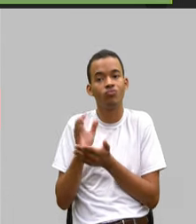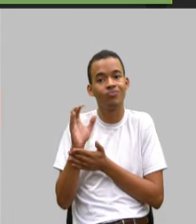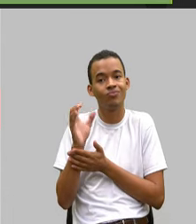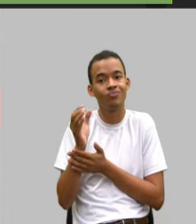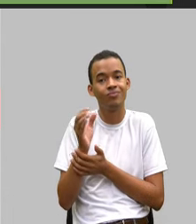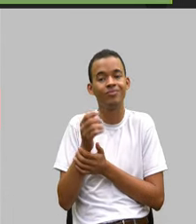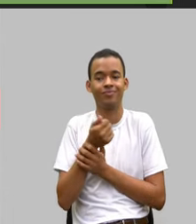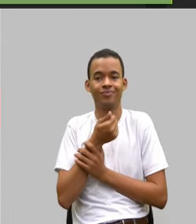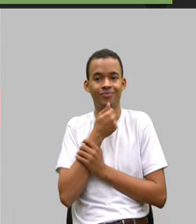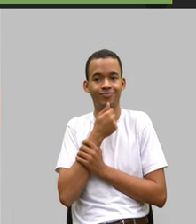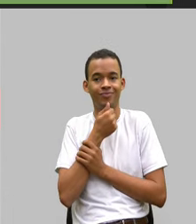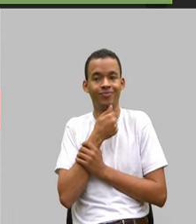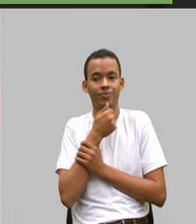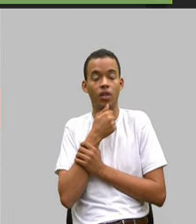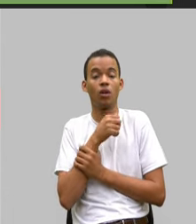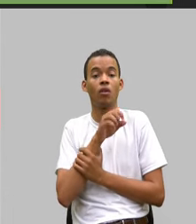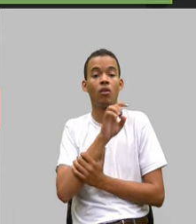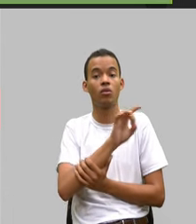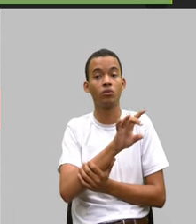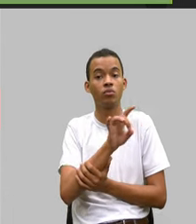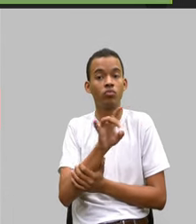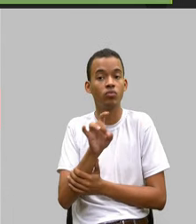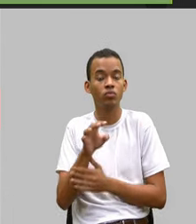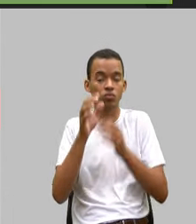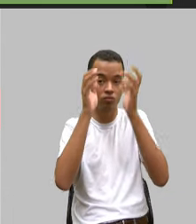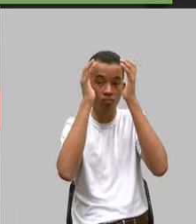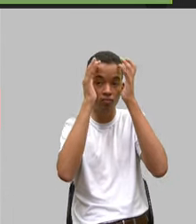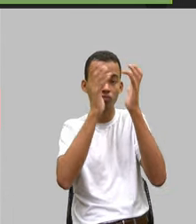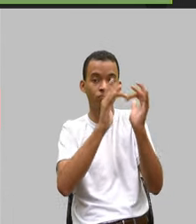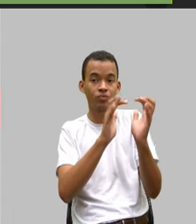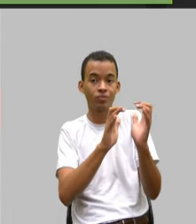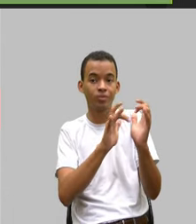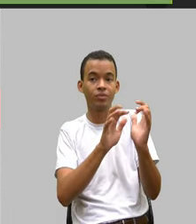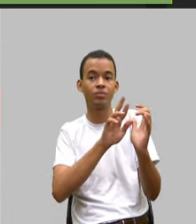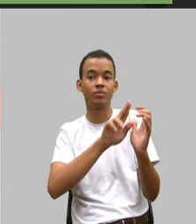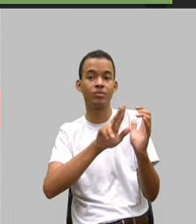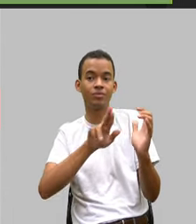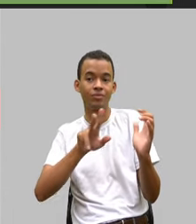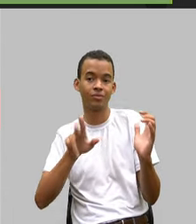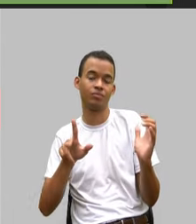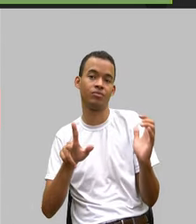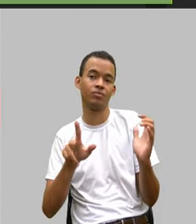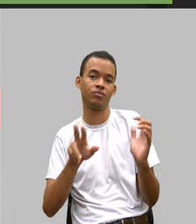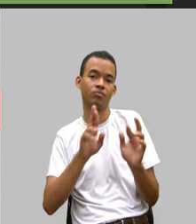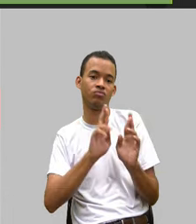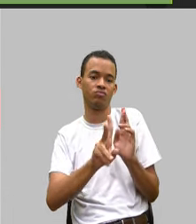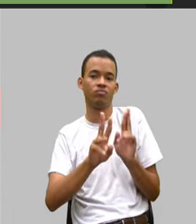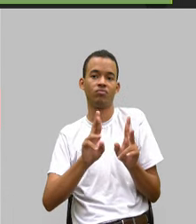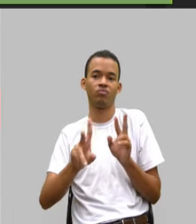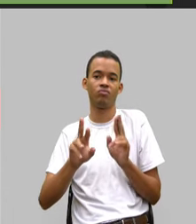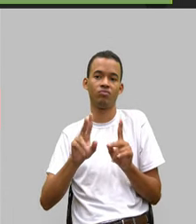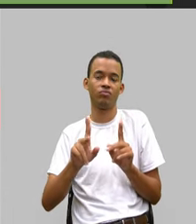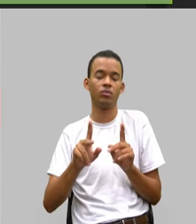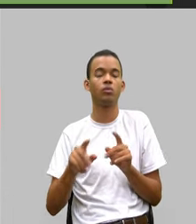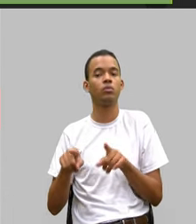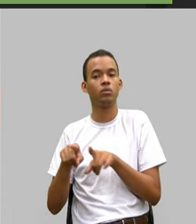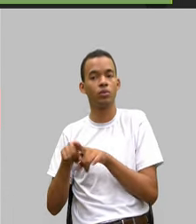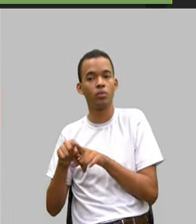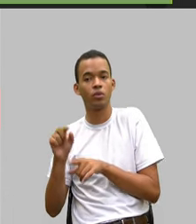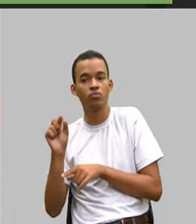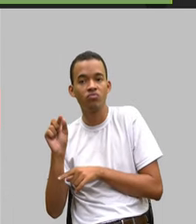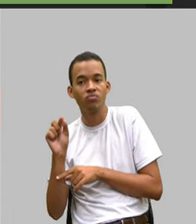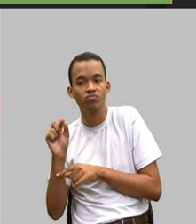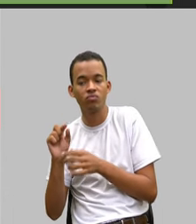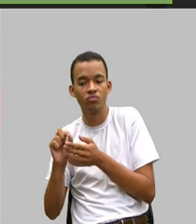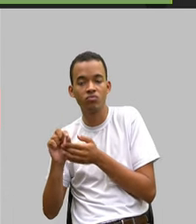individualidade biológica e uma individualidade de dose Então esse é um ponto importante E além disso a